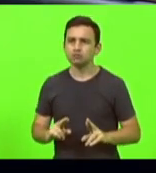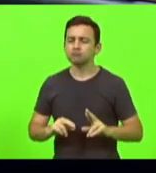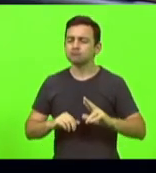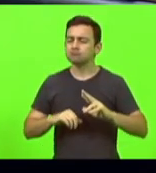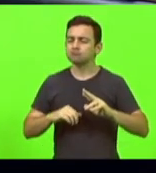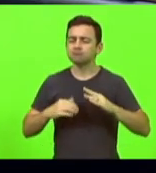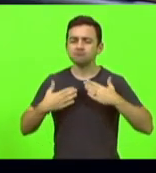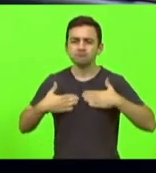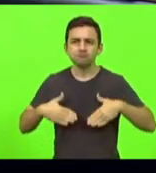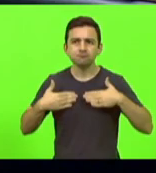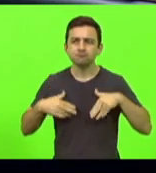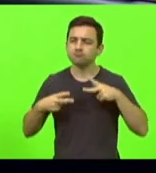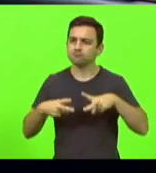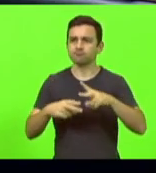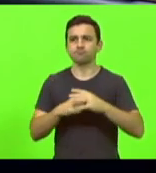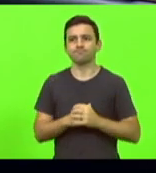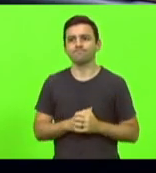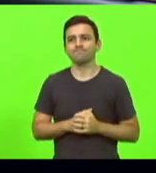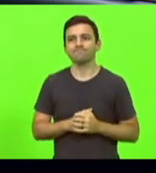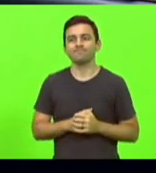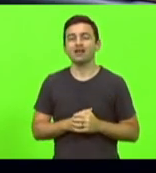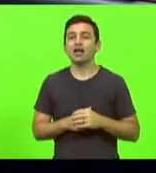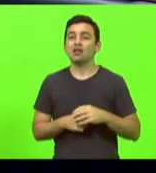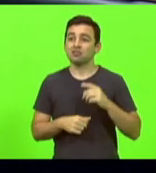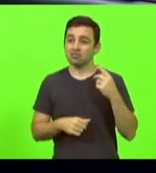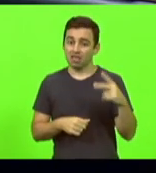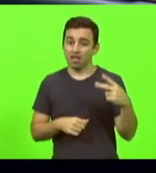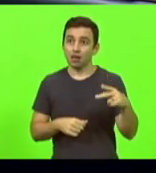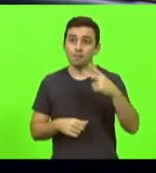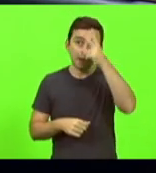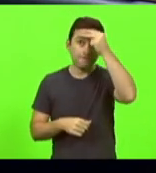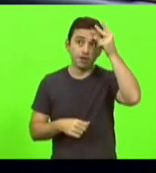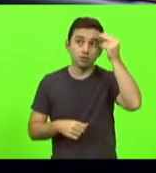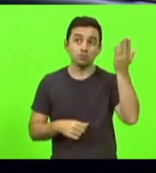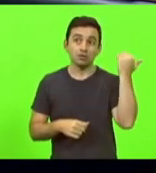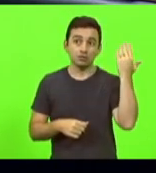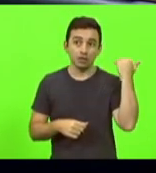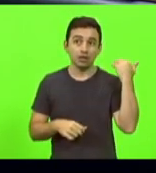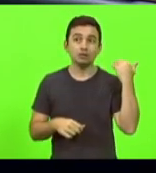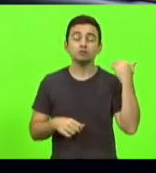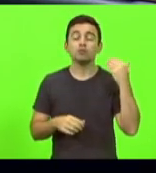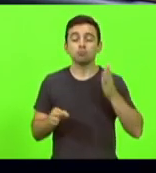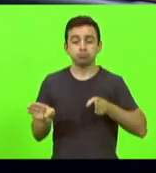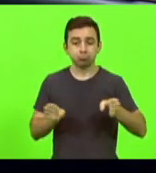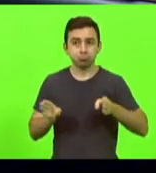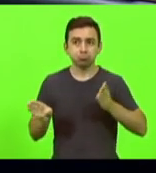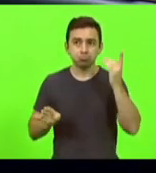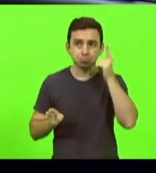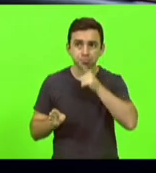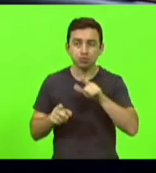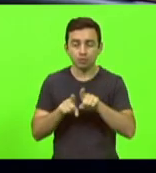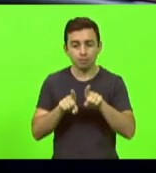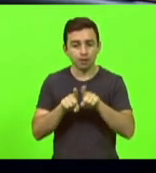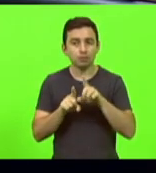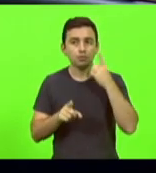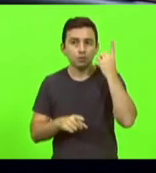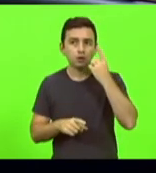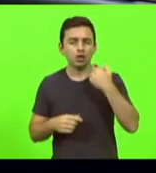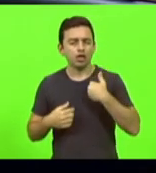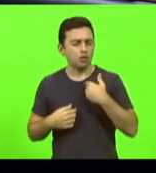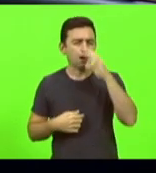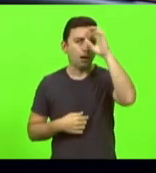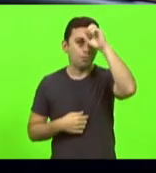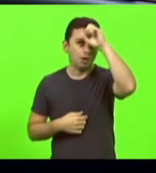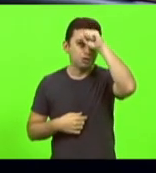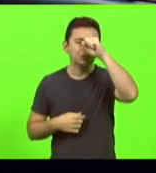cordialidade. Foi assim no seu mandato de prefeito, foi assim nos seus mandatos de deputado, e aprendi a admirar o